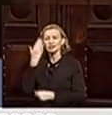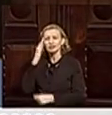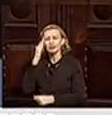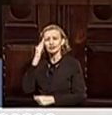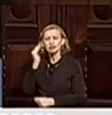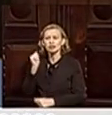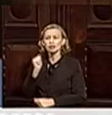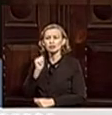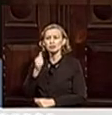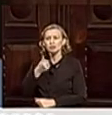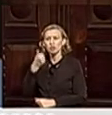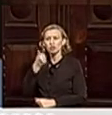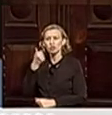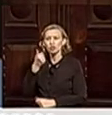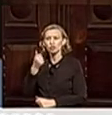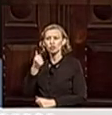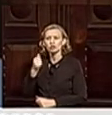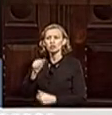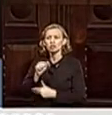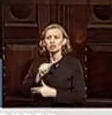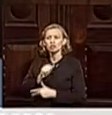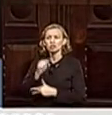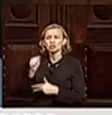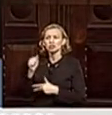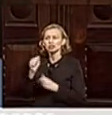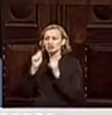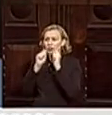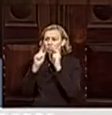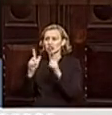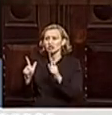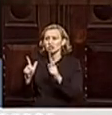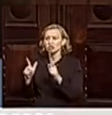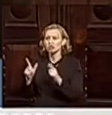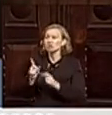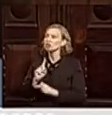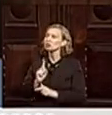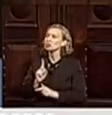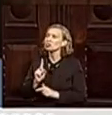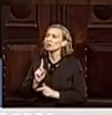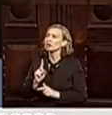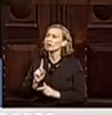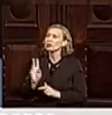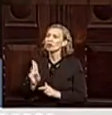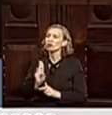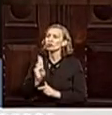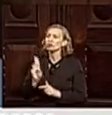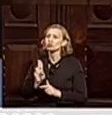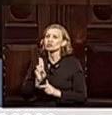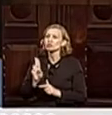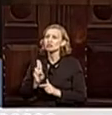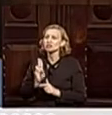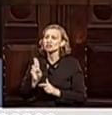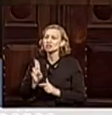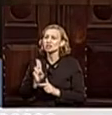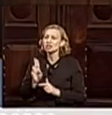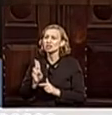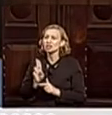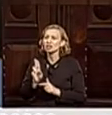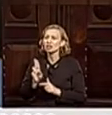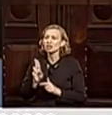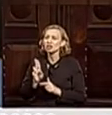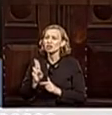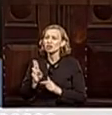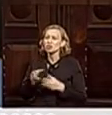de que a Assembleia Legislativa não é instrumento político de nenhum grupo. Nenhum grupo pode